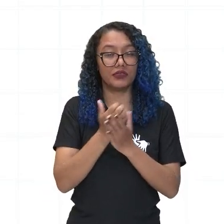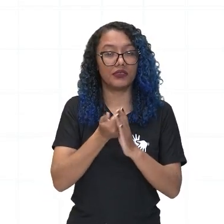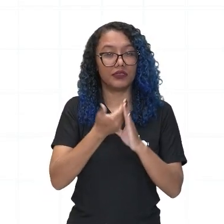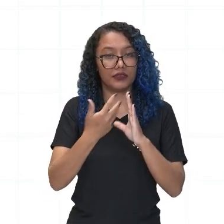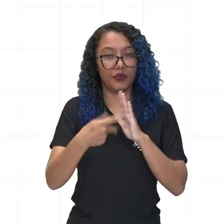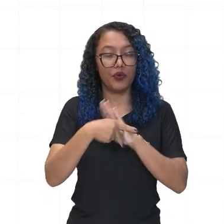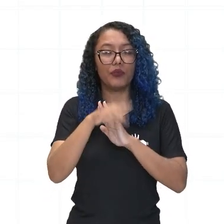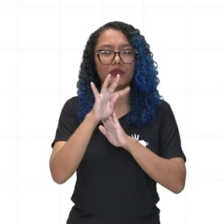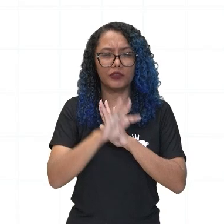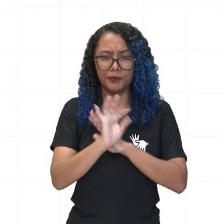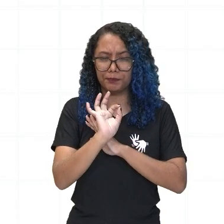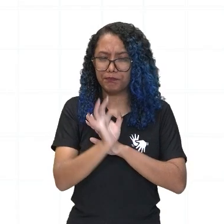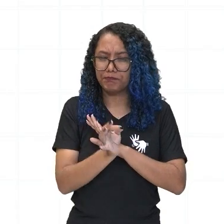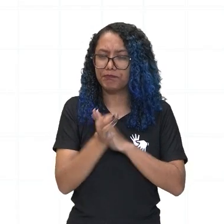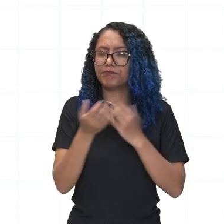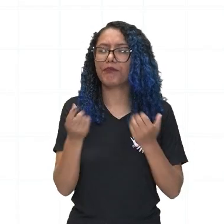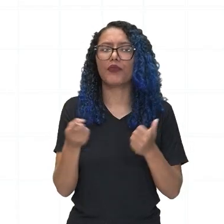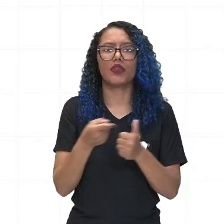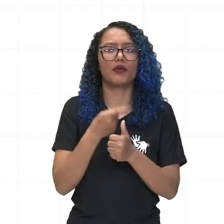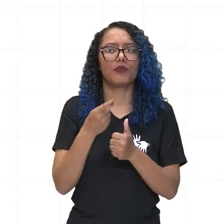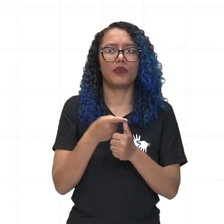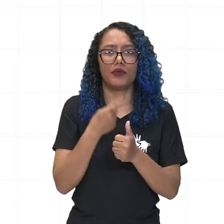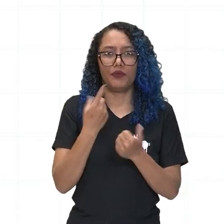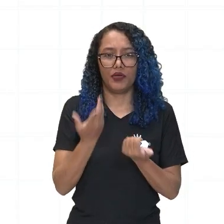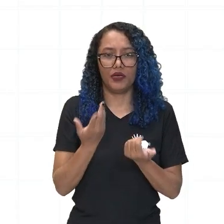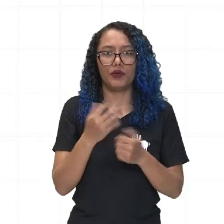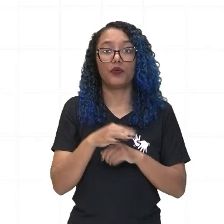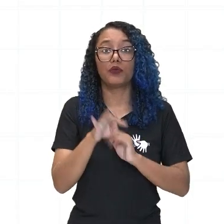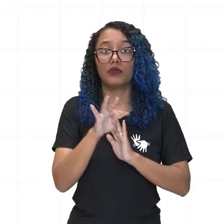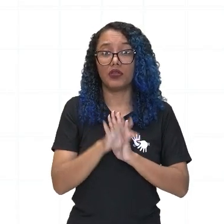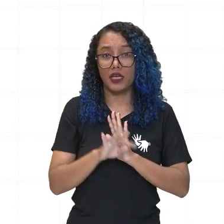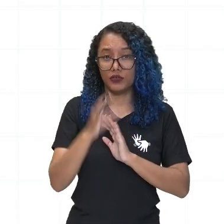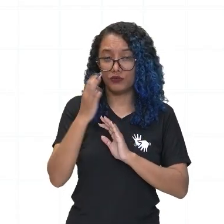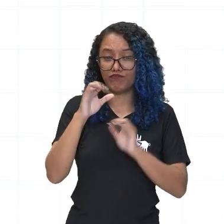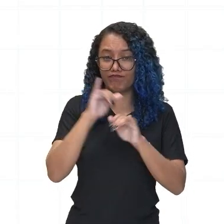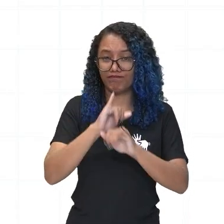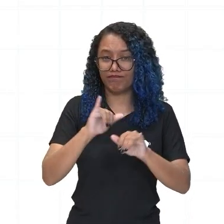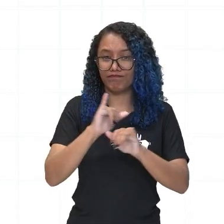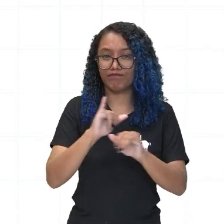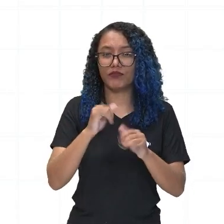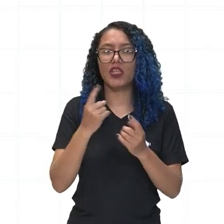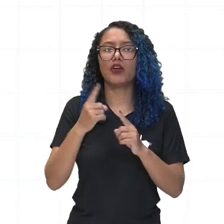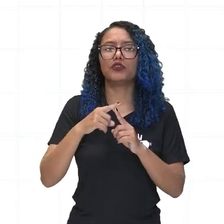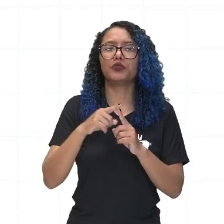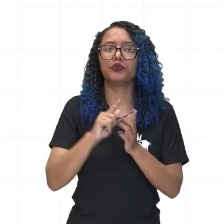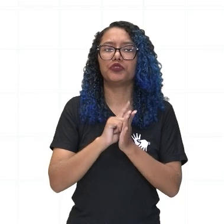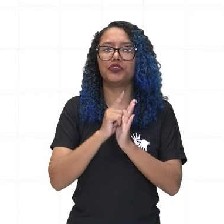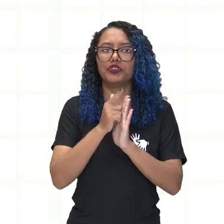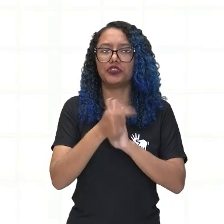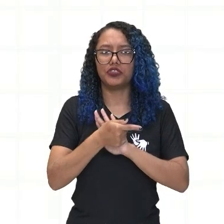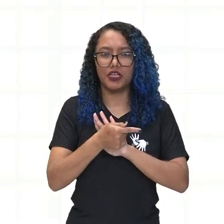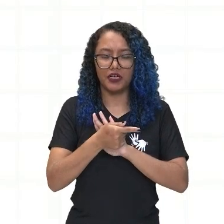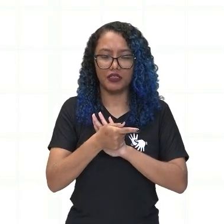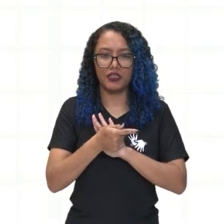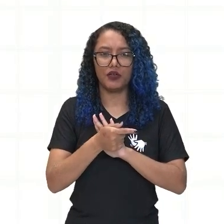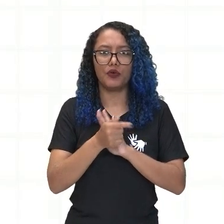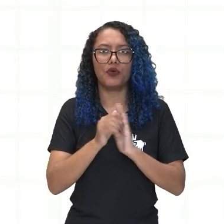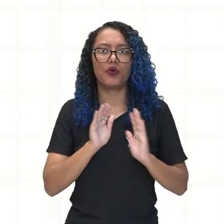Primeiro, o texto de divulgação científica ele é um gênero textual produzido para pessoas